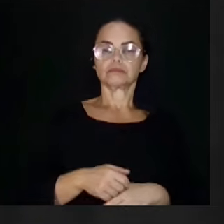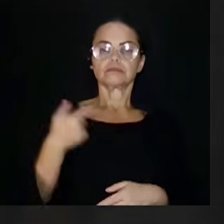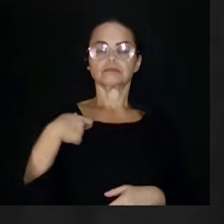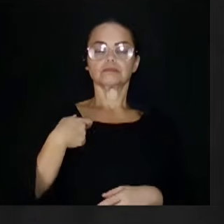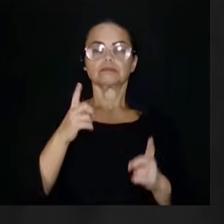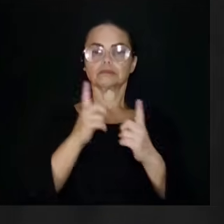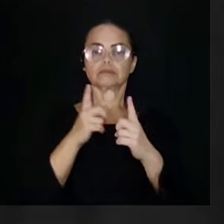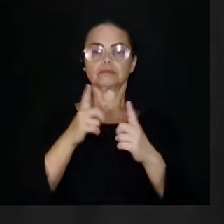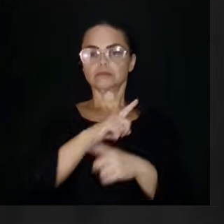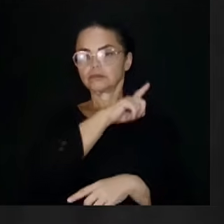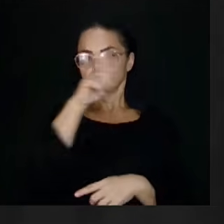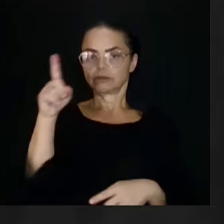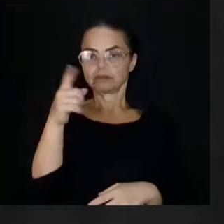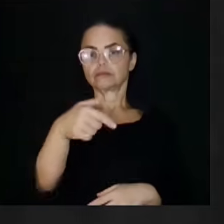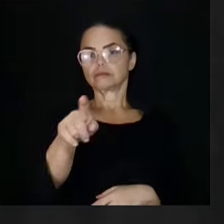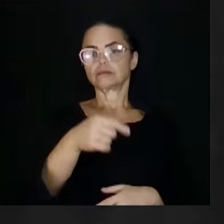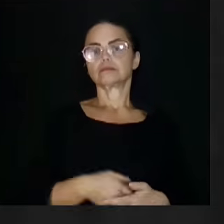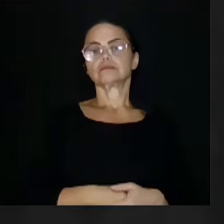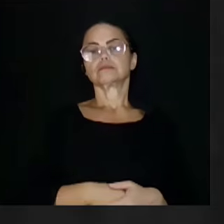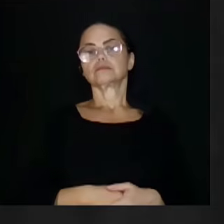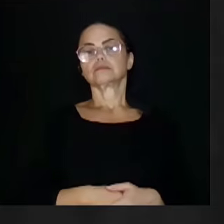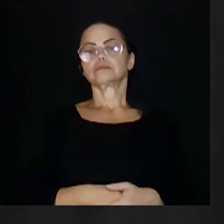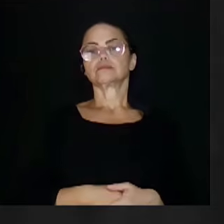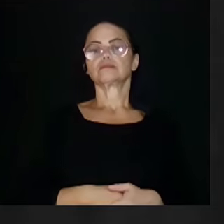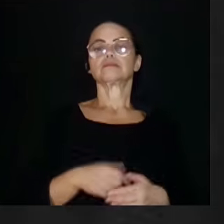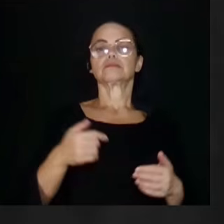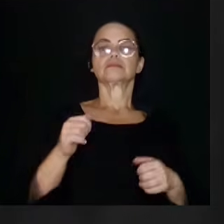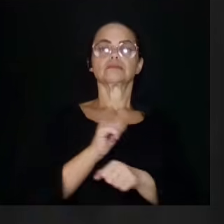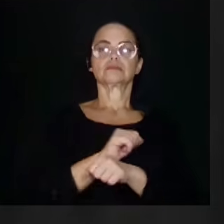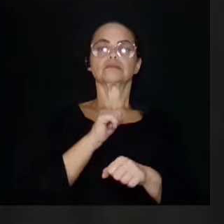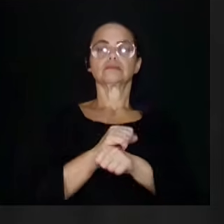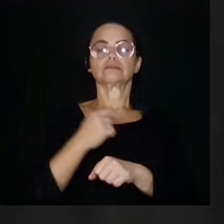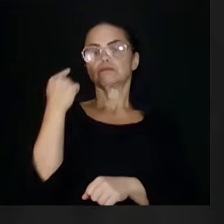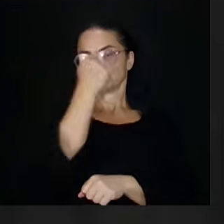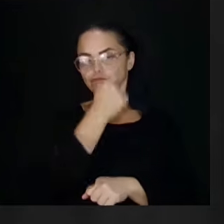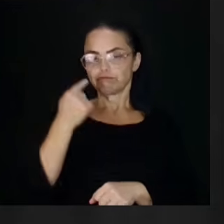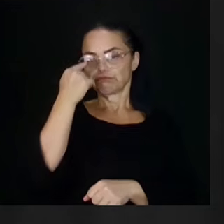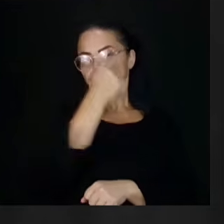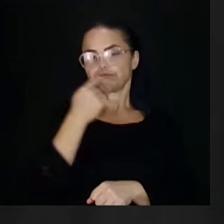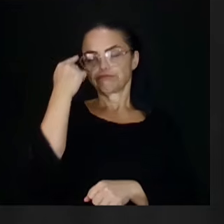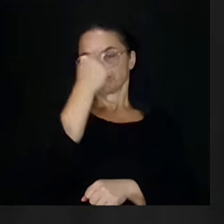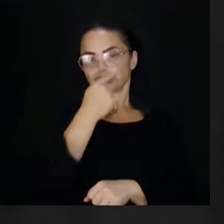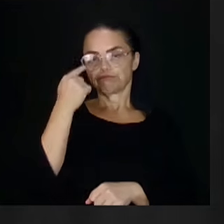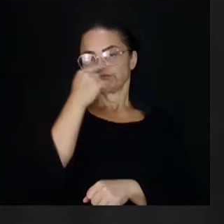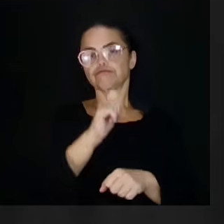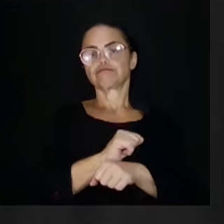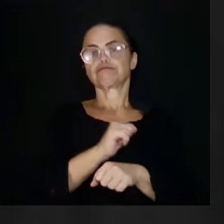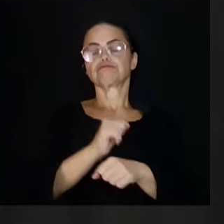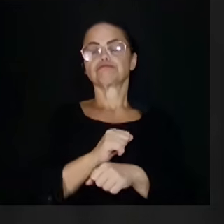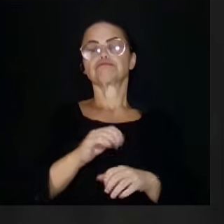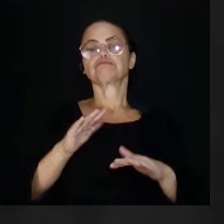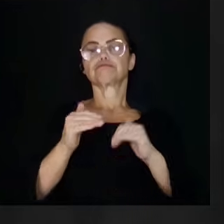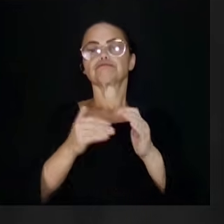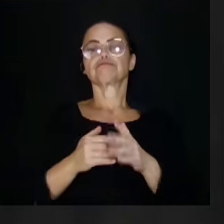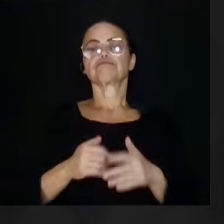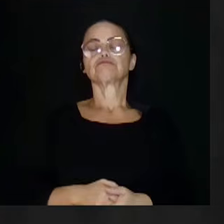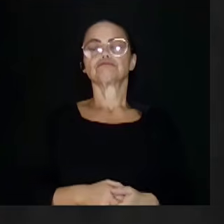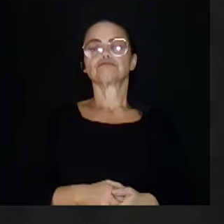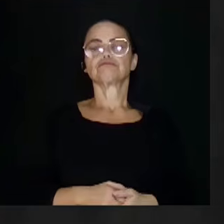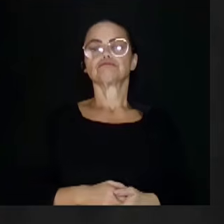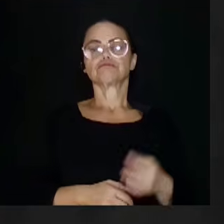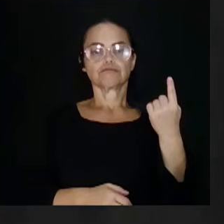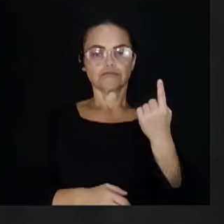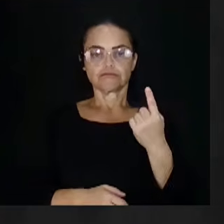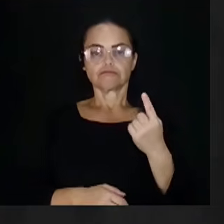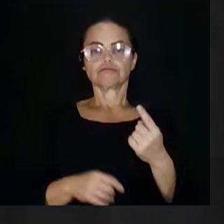você ficava lá no acolhimento horas e horas aguardando, porque fica todo mundo junto. Fica aquela pessoa que só precisa renovar uma